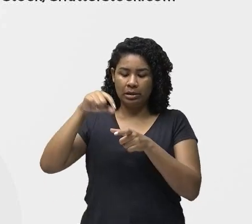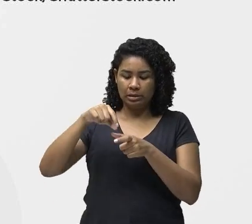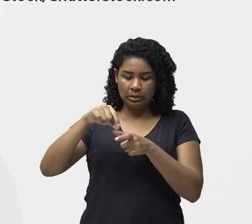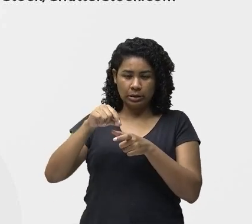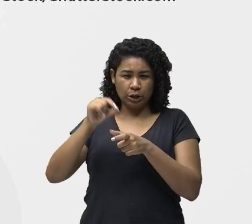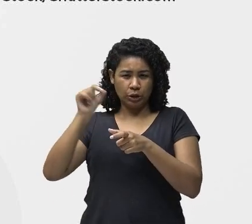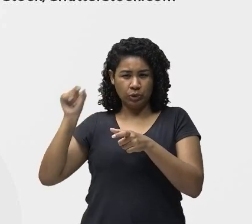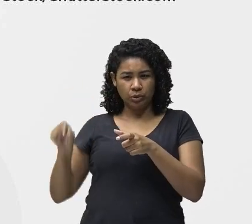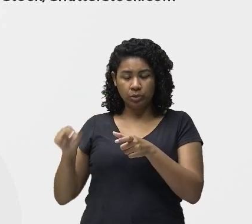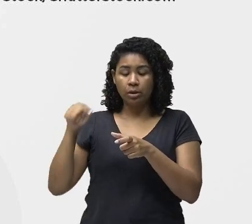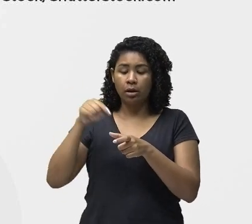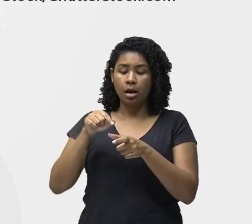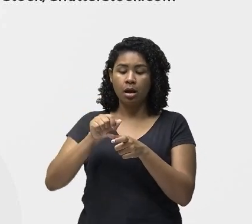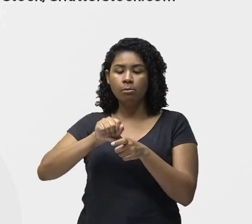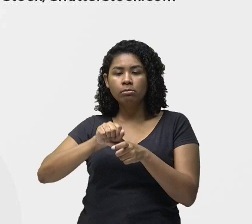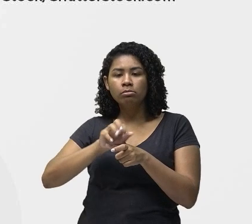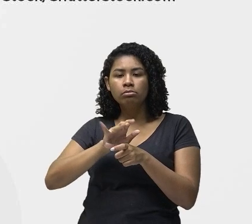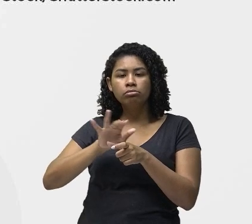vai